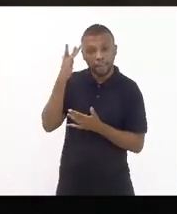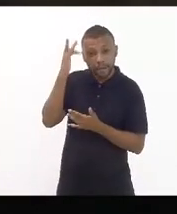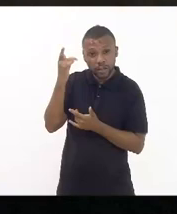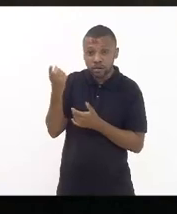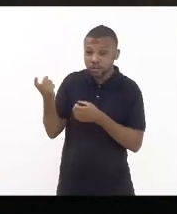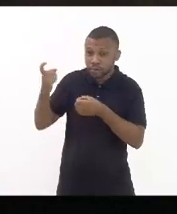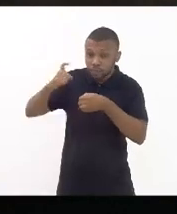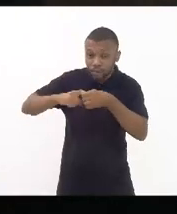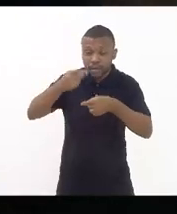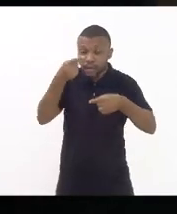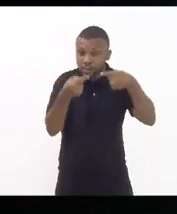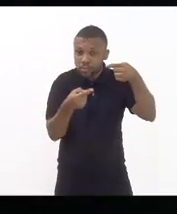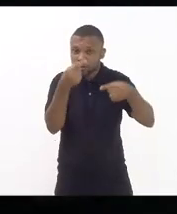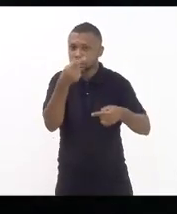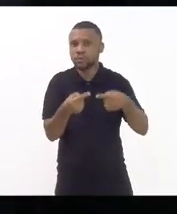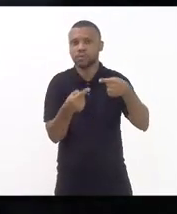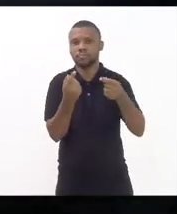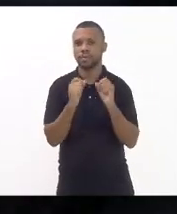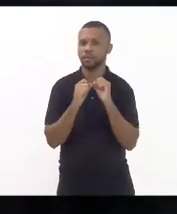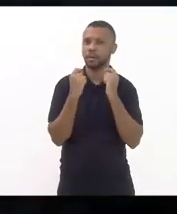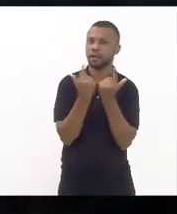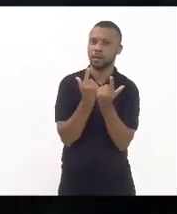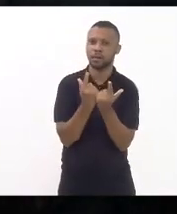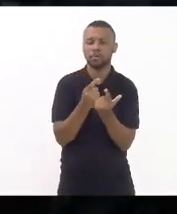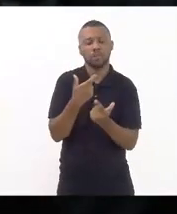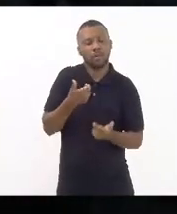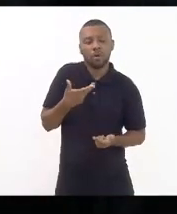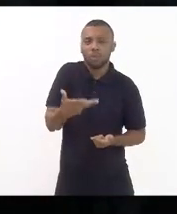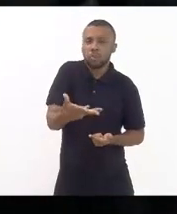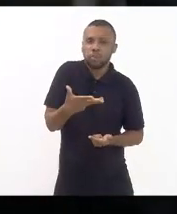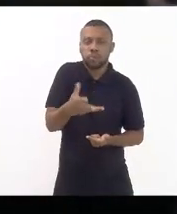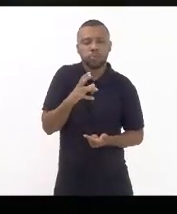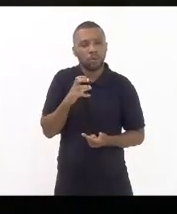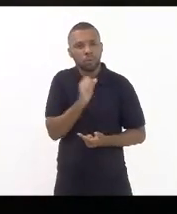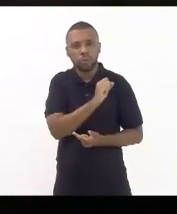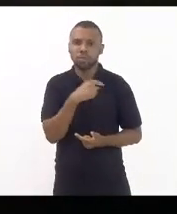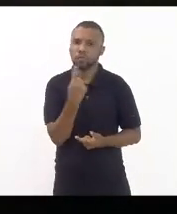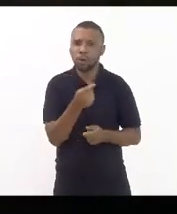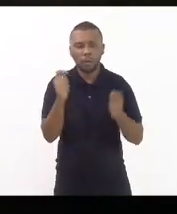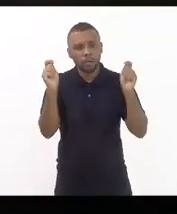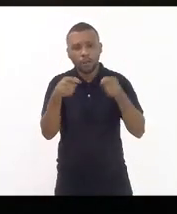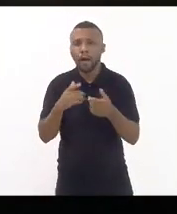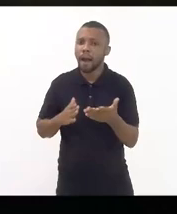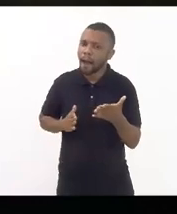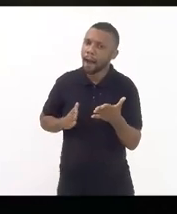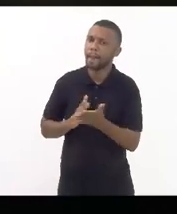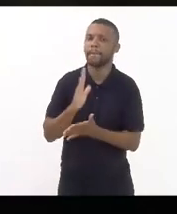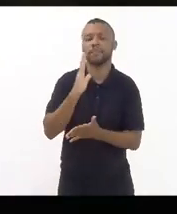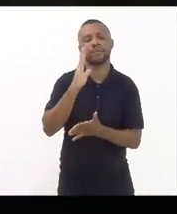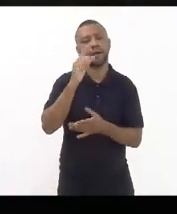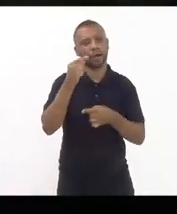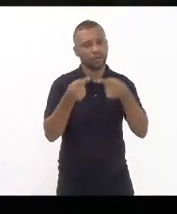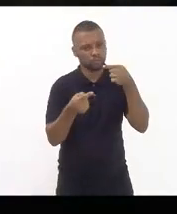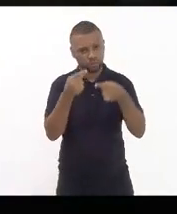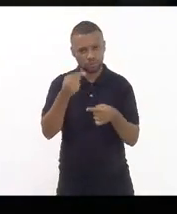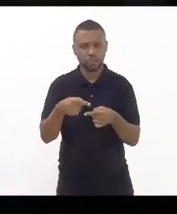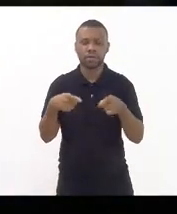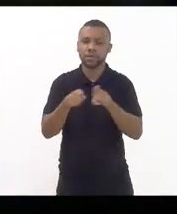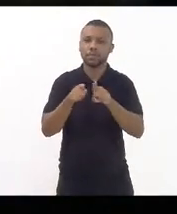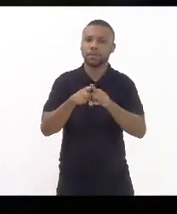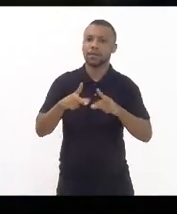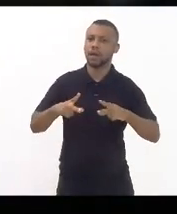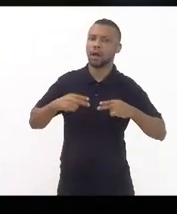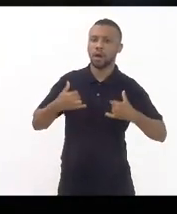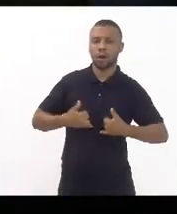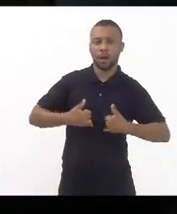essa casa, que de uma forma mais séria e possível, nós possamos aprovar e assim estar honrando aqueles